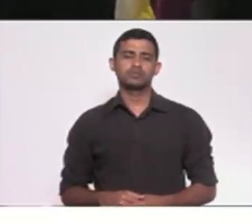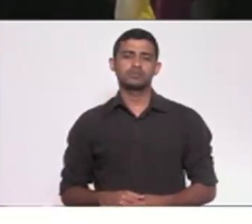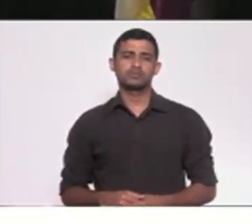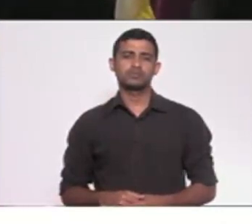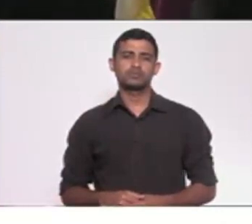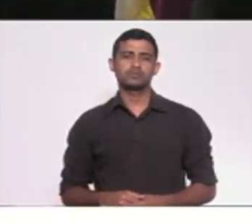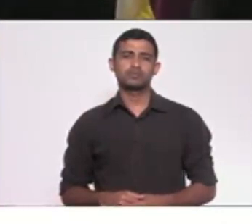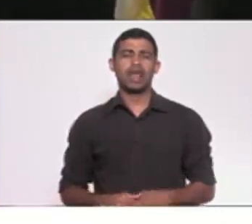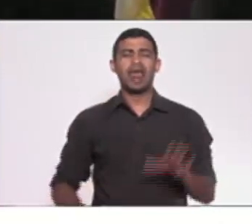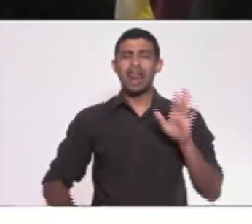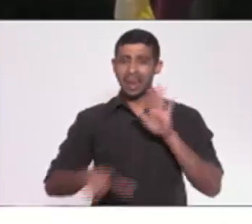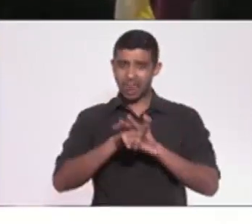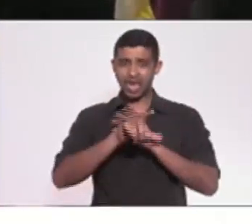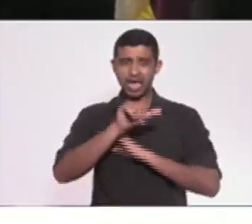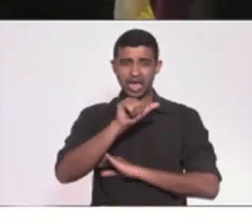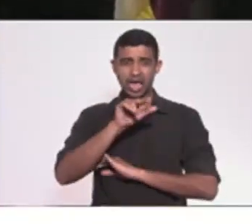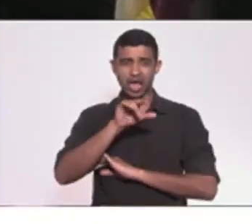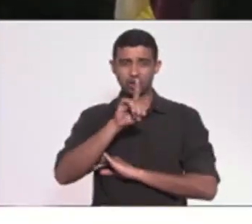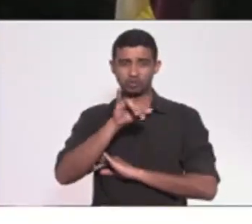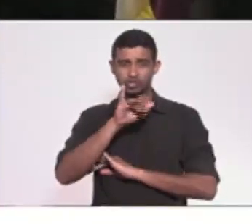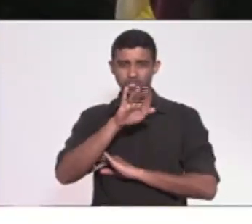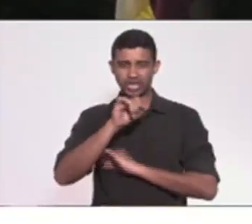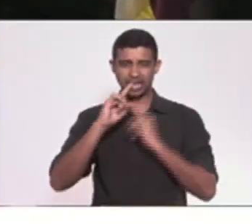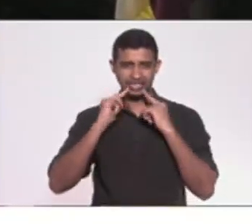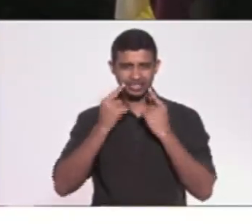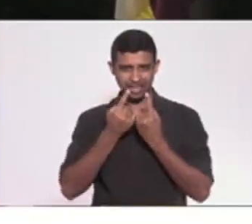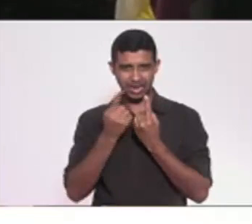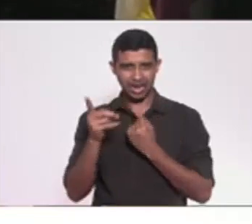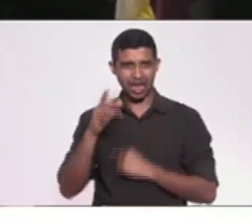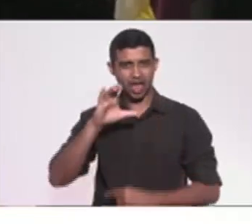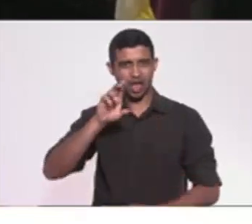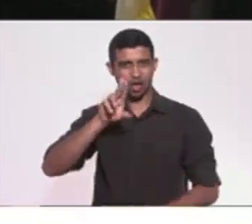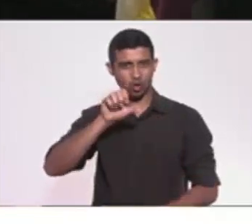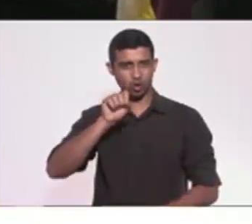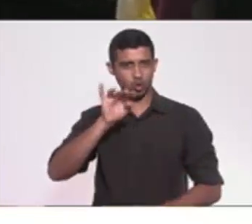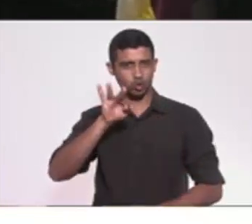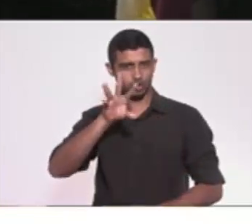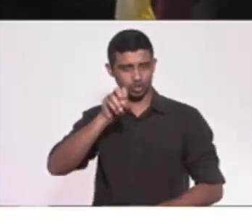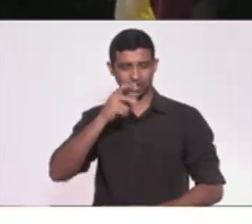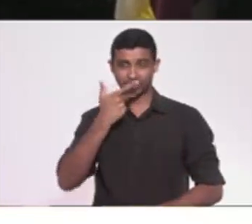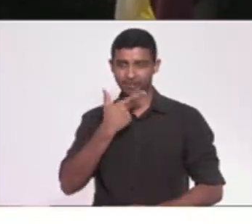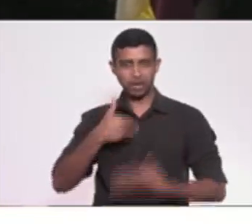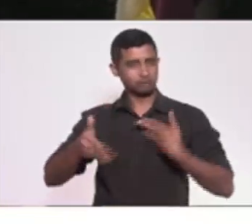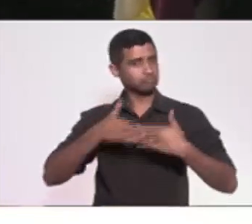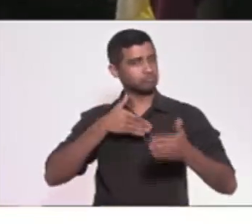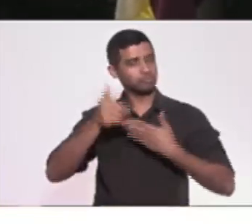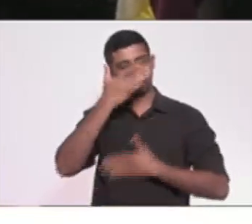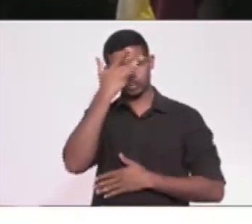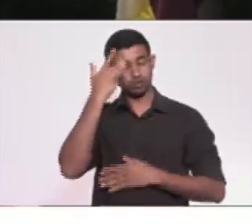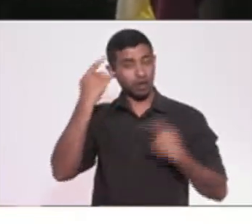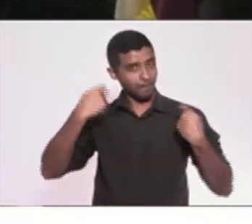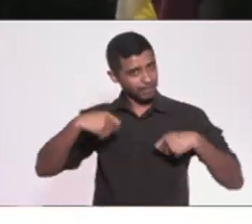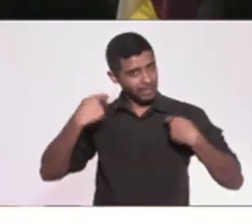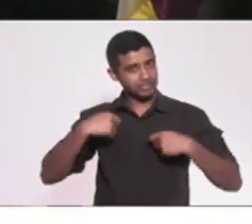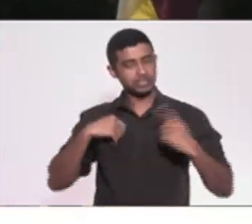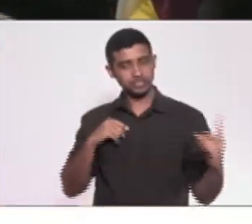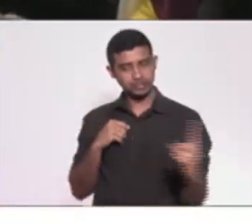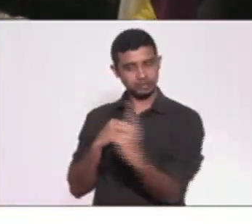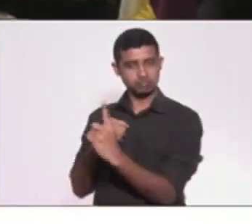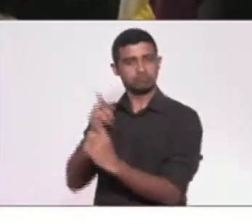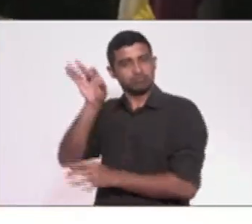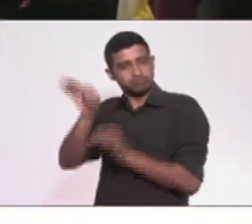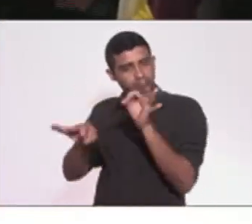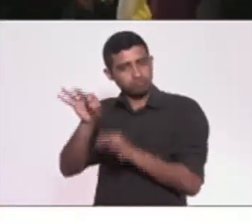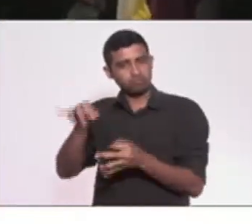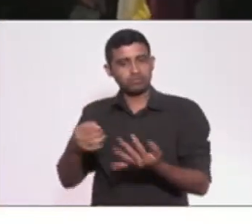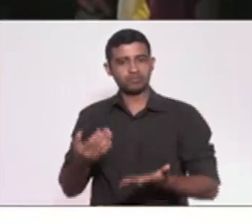em 24 horas. E o juiz define, não julga, mas define se continua preso ou não. Pessoa roubou um frango, não